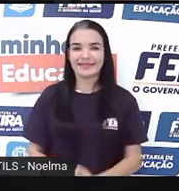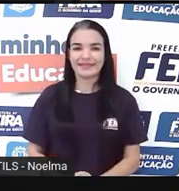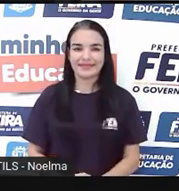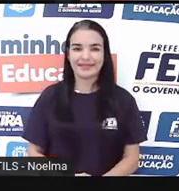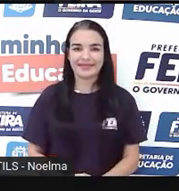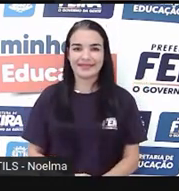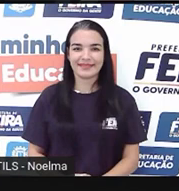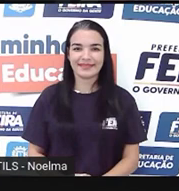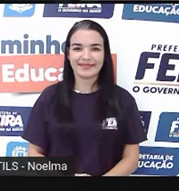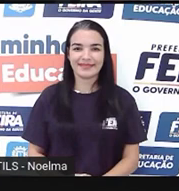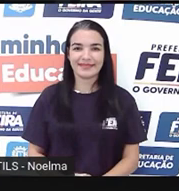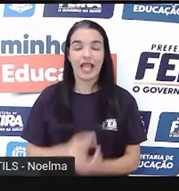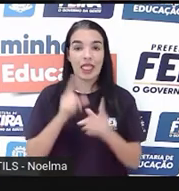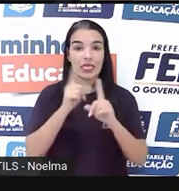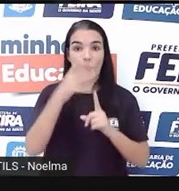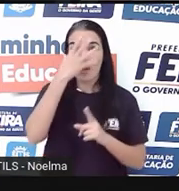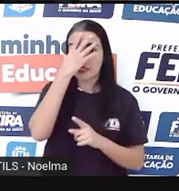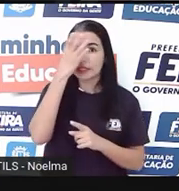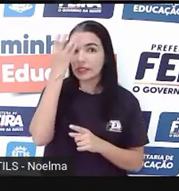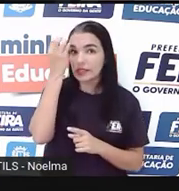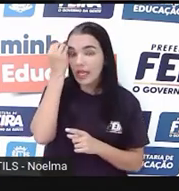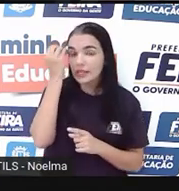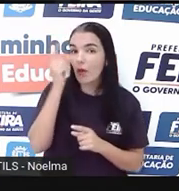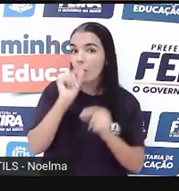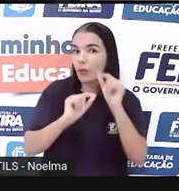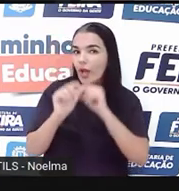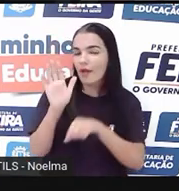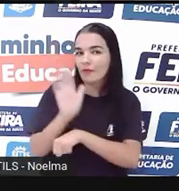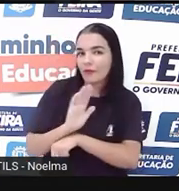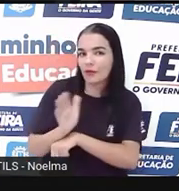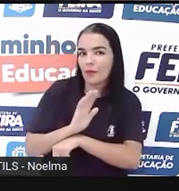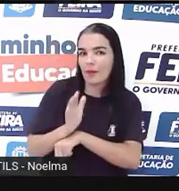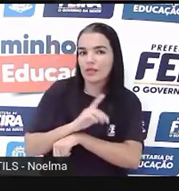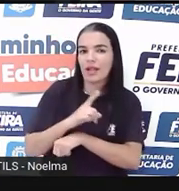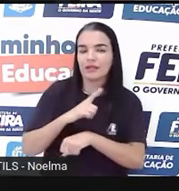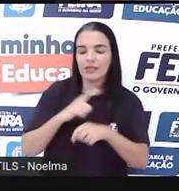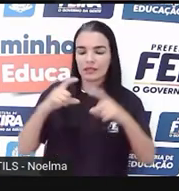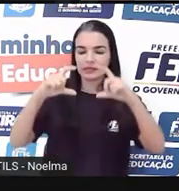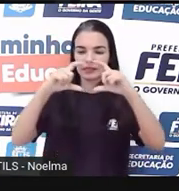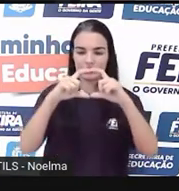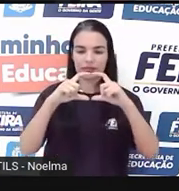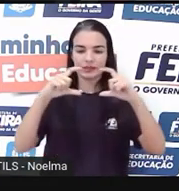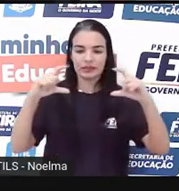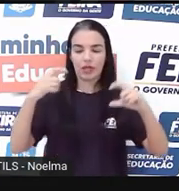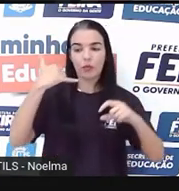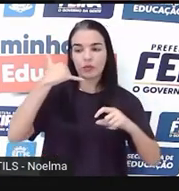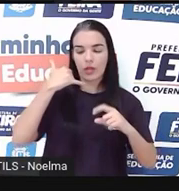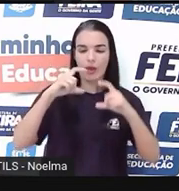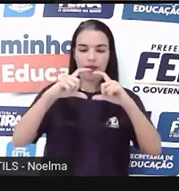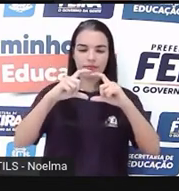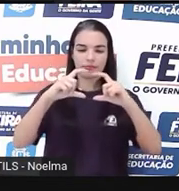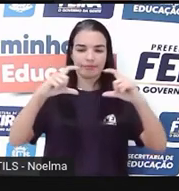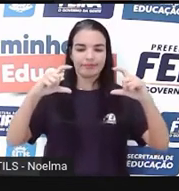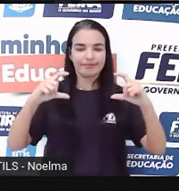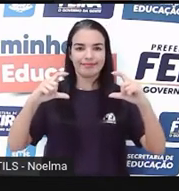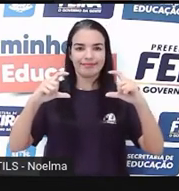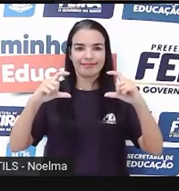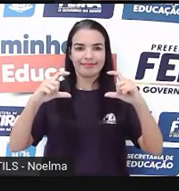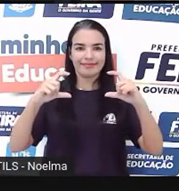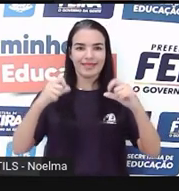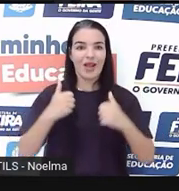@caminhosdaeducacamtv. Não se esqueçam que a filmagem tem que ser feita com o celular na posição